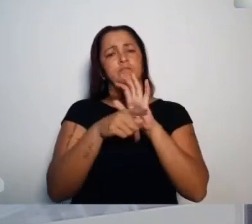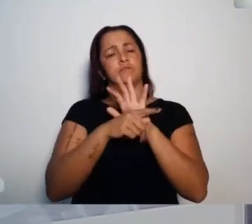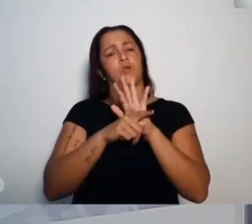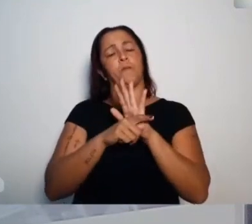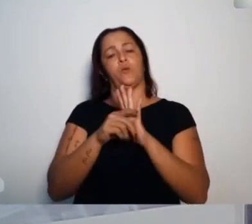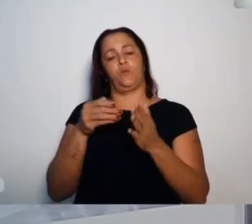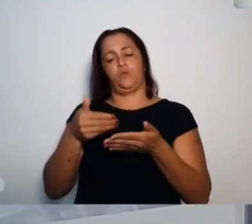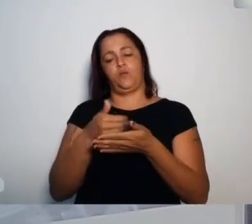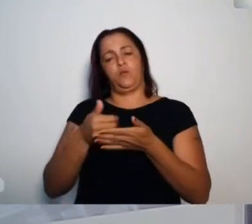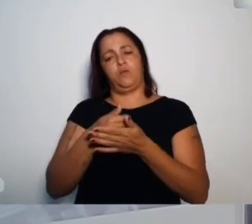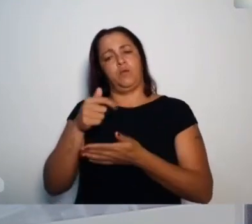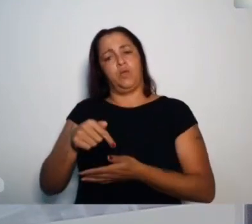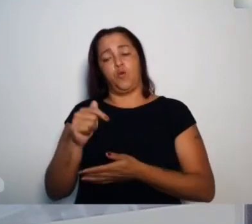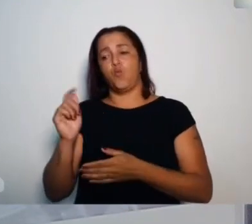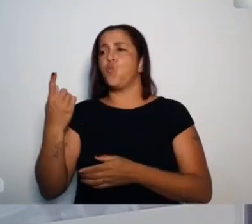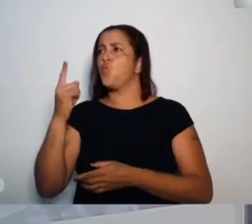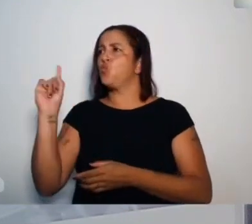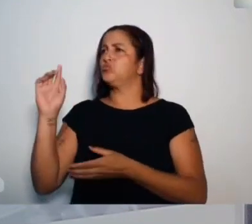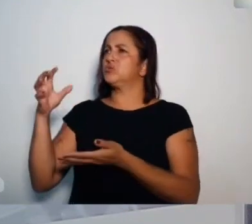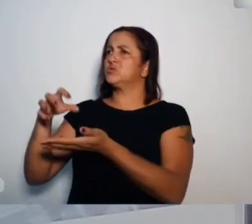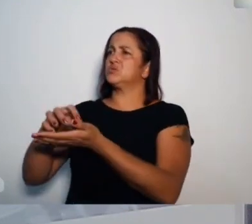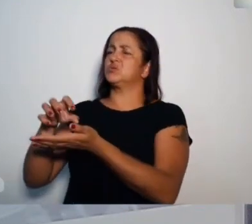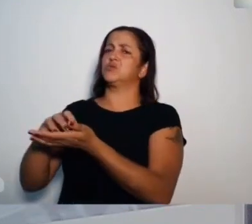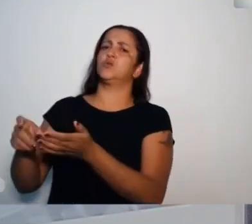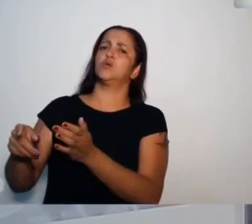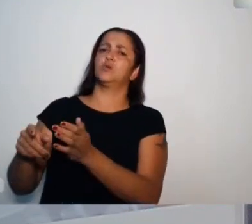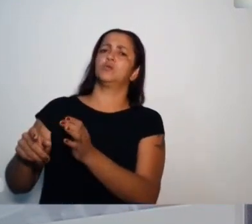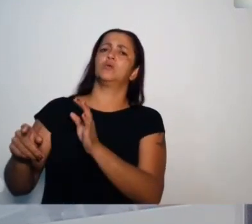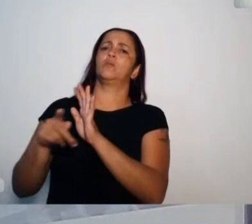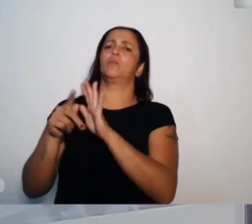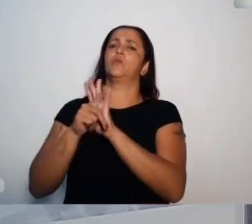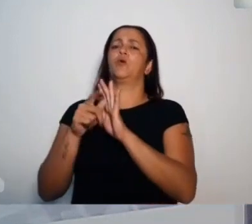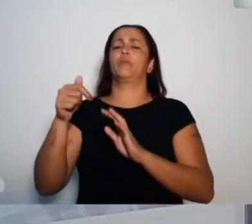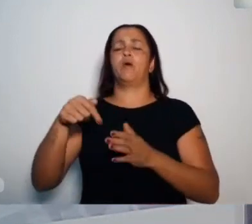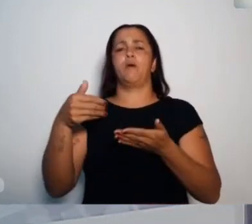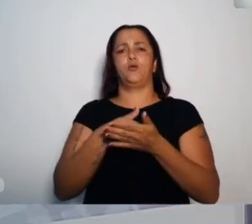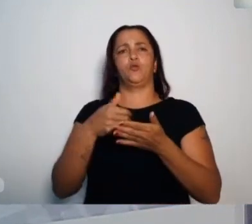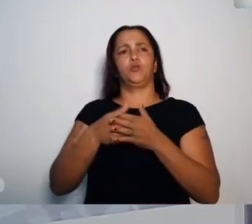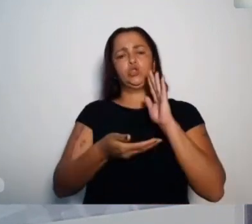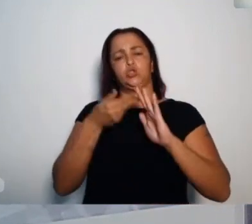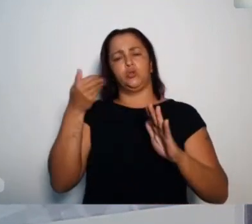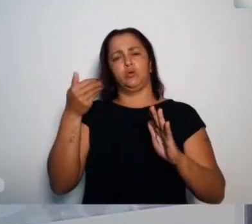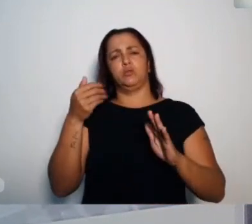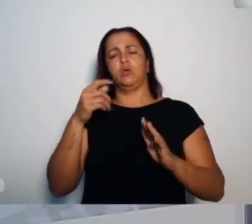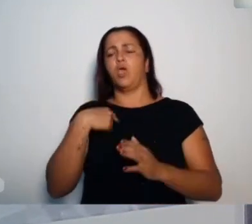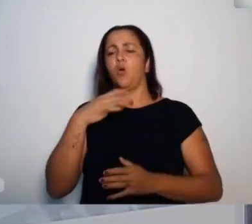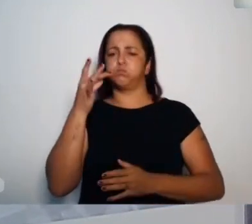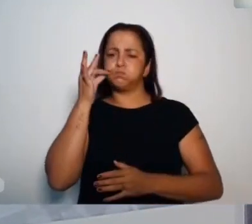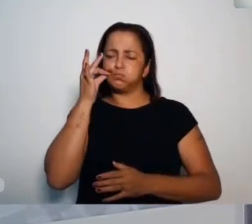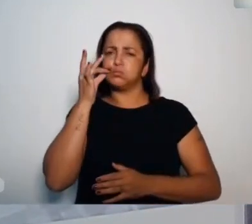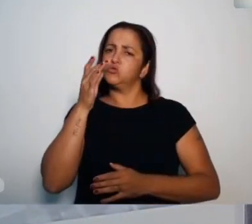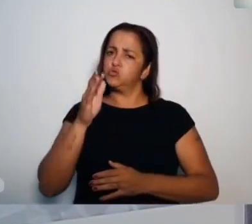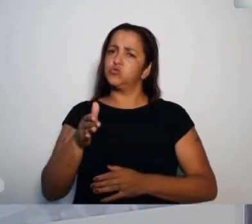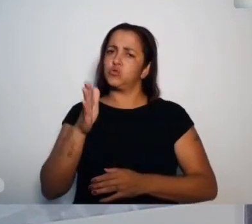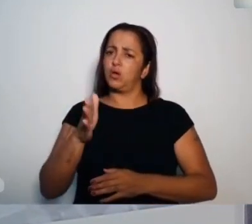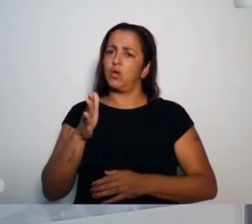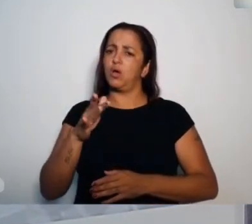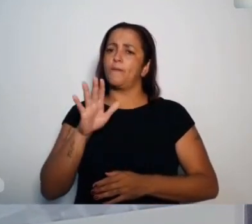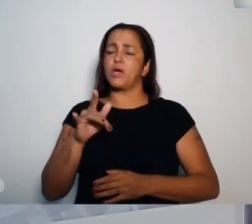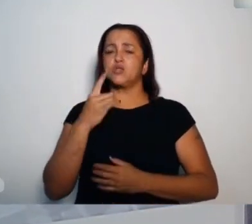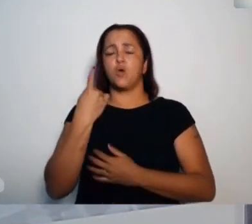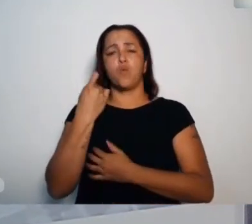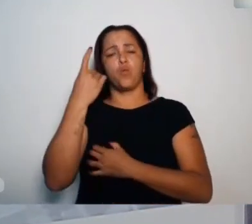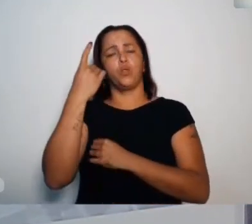O último centro de favela, de favelamento que nós tínhamos em Botucatu, foi retirado. Eu estive lá e talvez se essa fosse a minha única ação